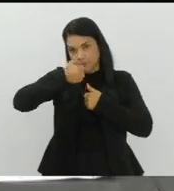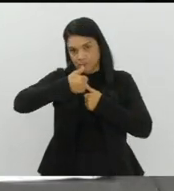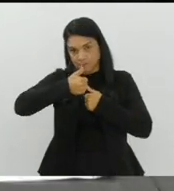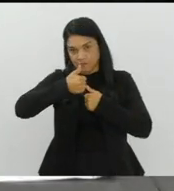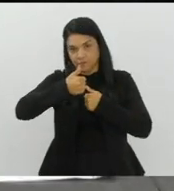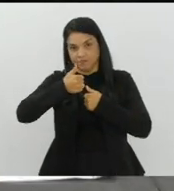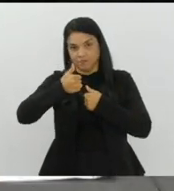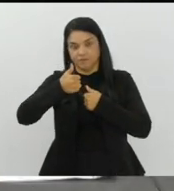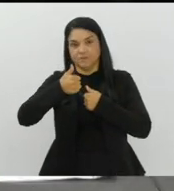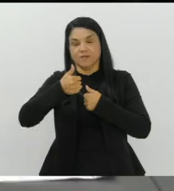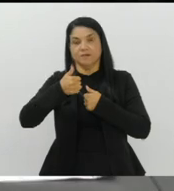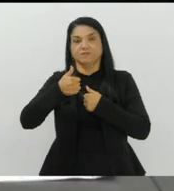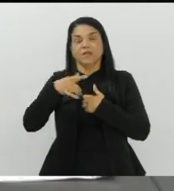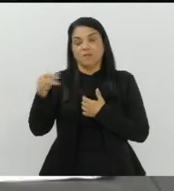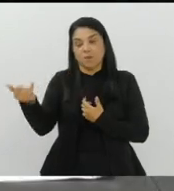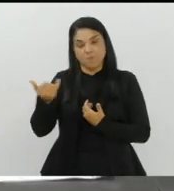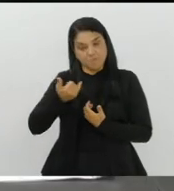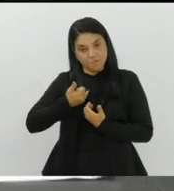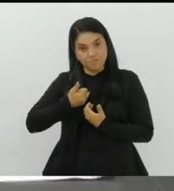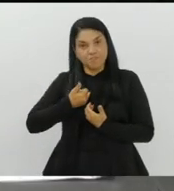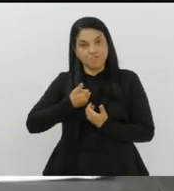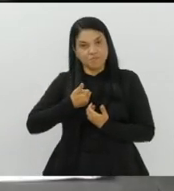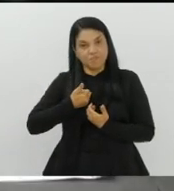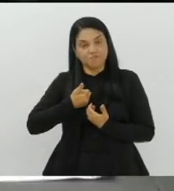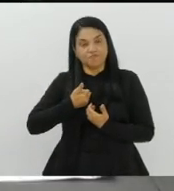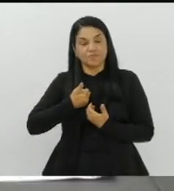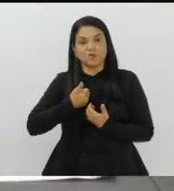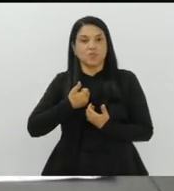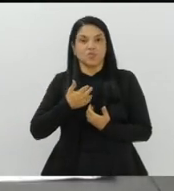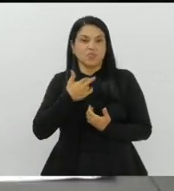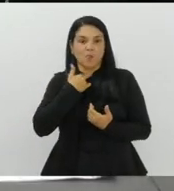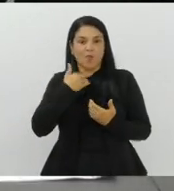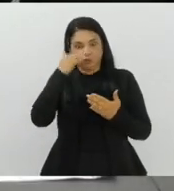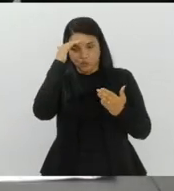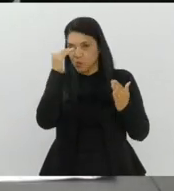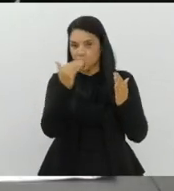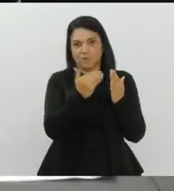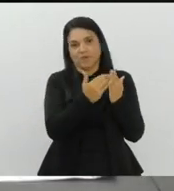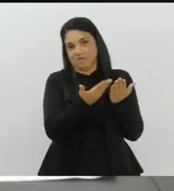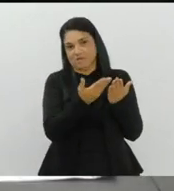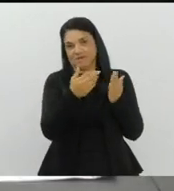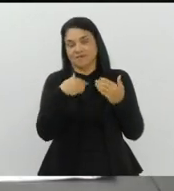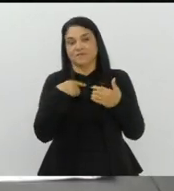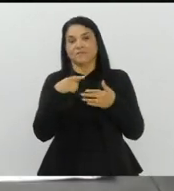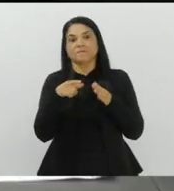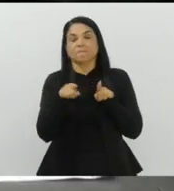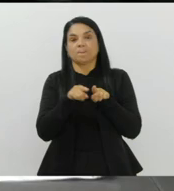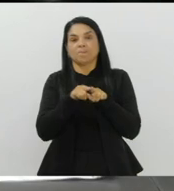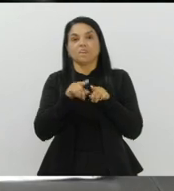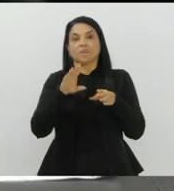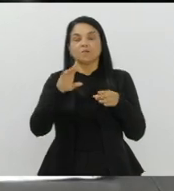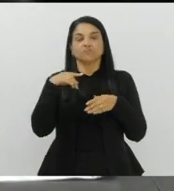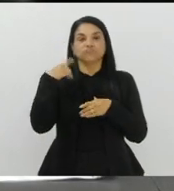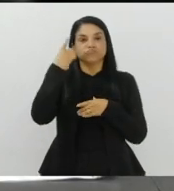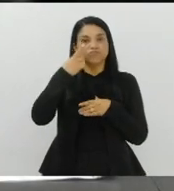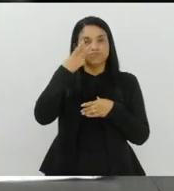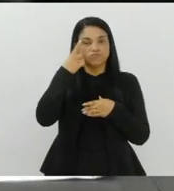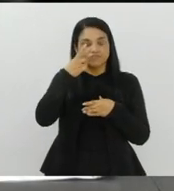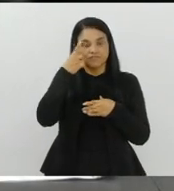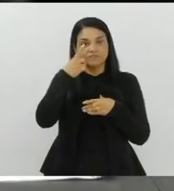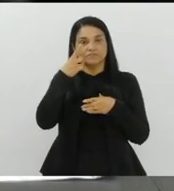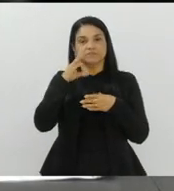ele está me dando mais um argumento para dizer que nós não podemos descumprir o regimento da Casa. O deputado integrante da Comissão Parlamentar de Inquérito